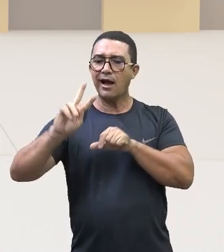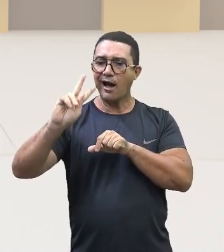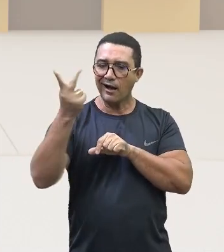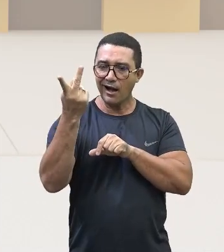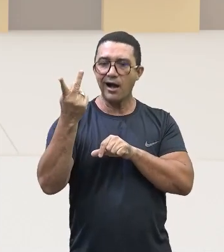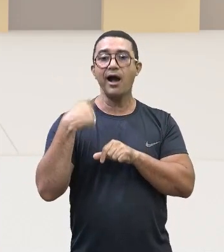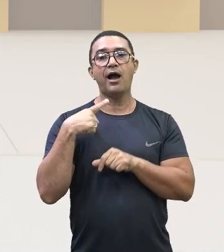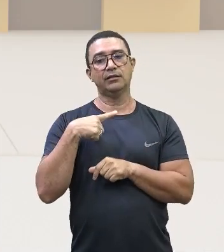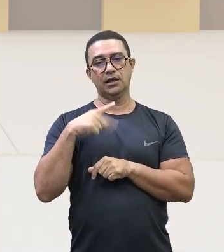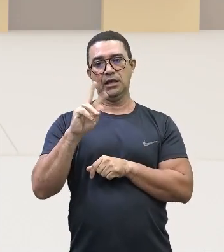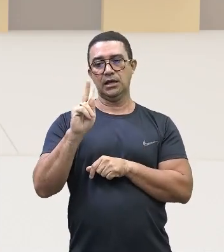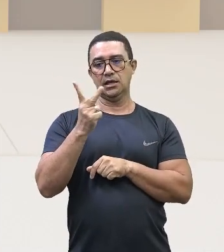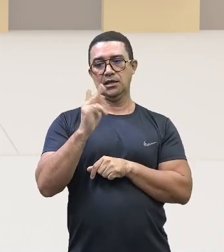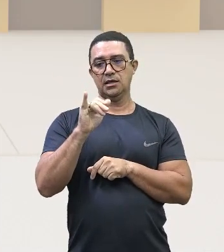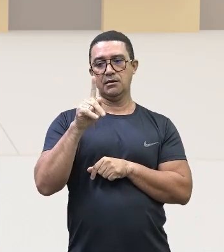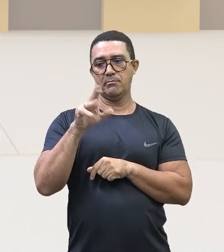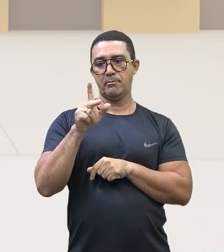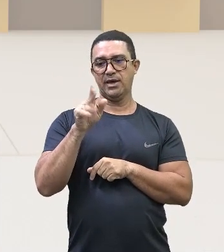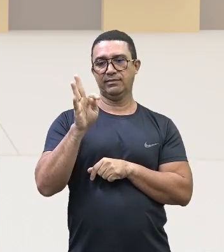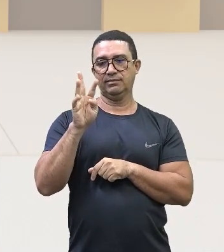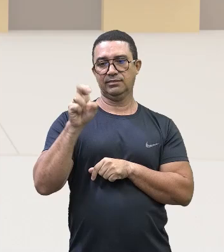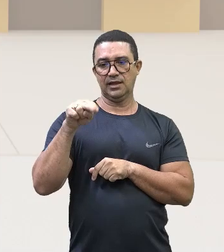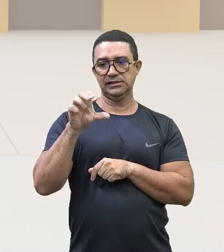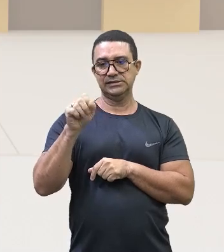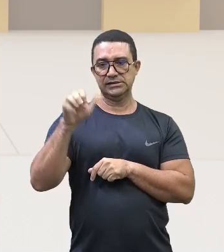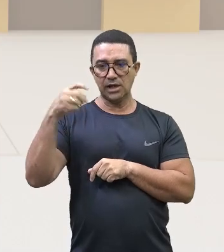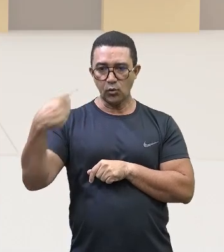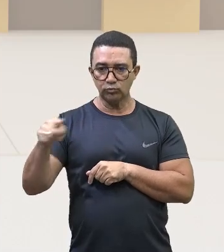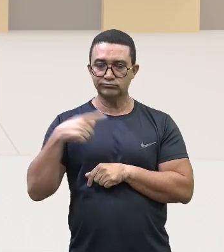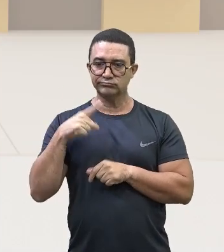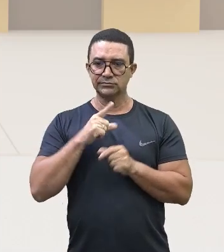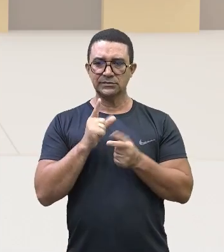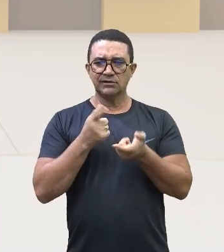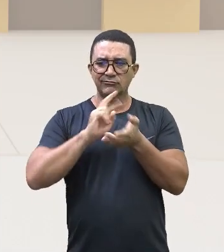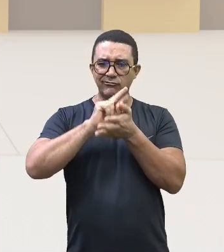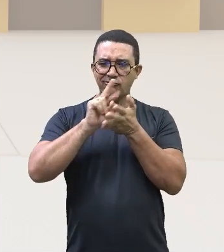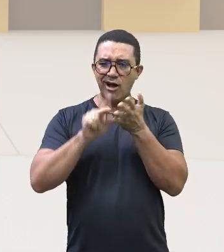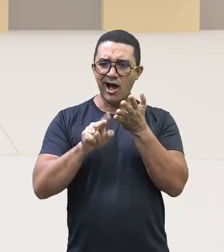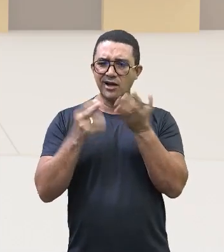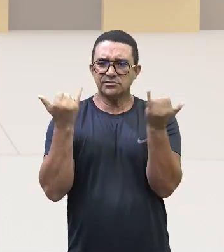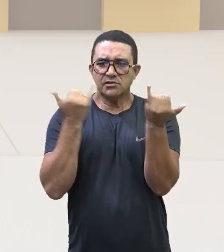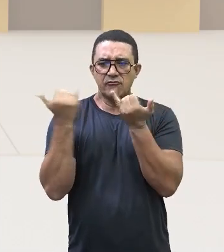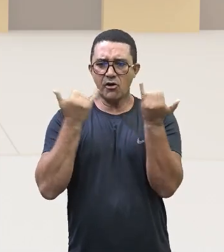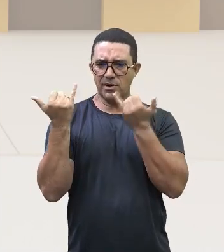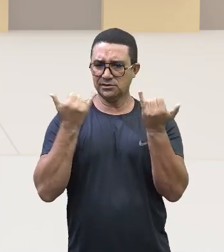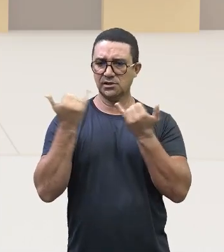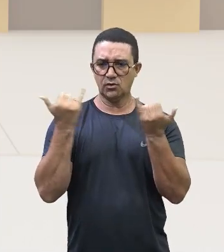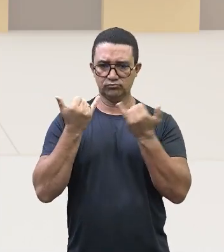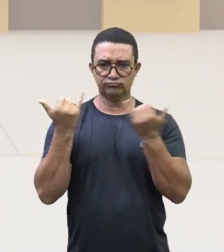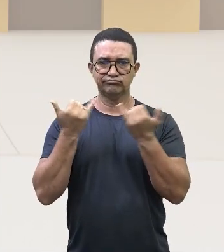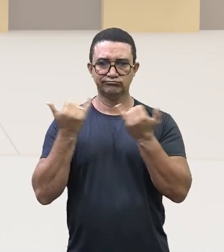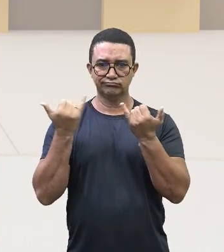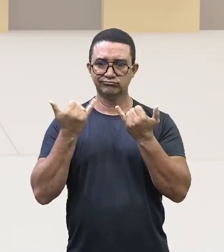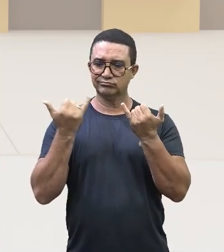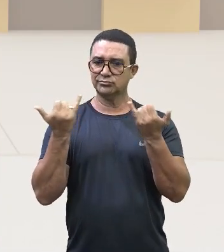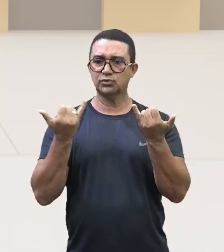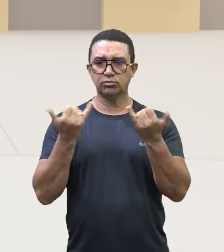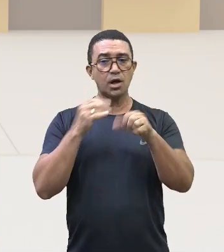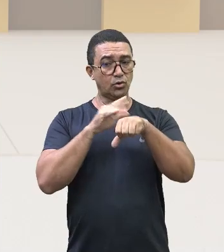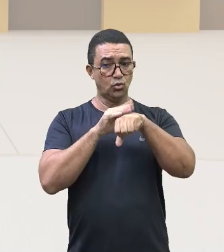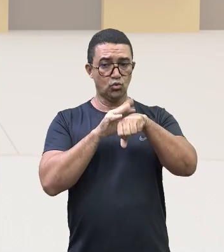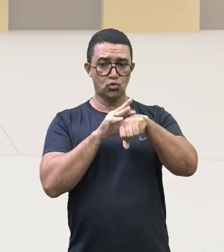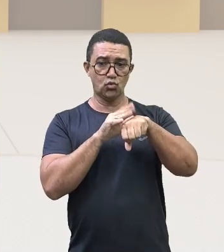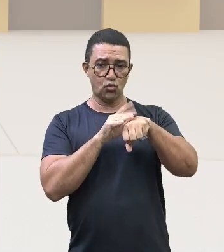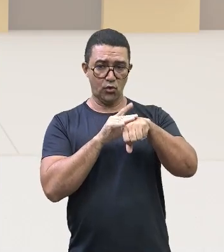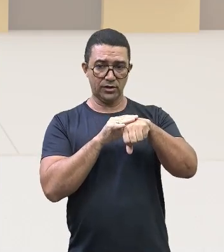aí a hipertensão arterial e que você tem, olha, um conjunto de informações sobre essa